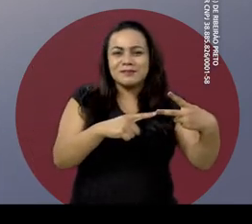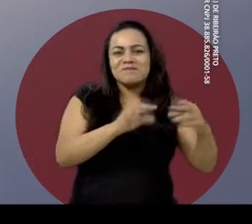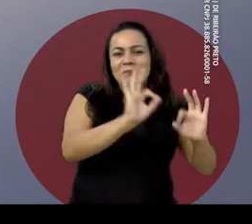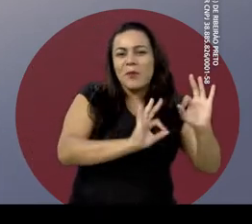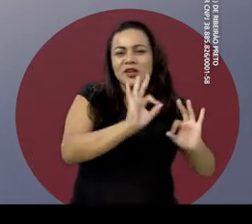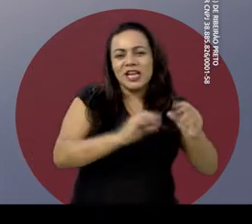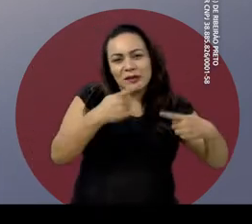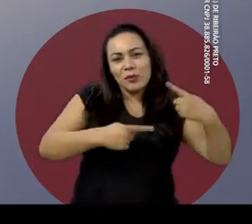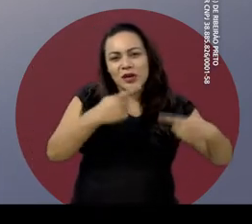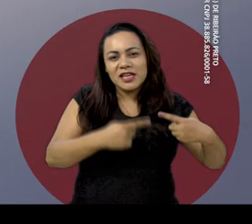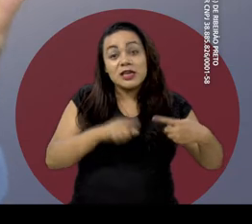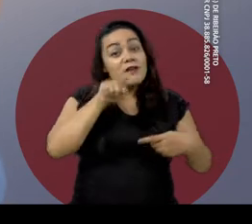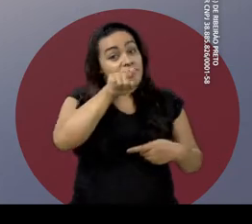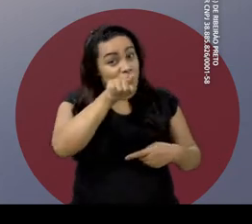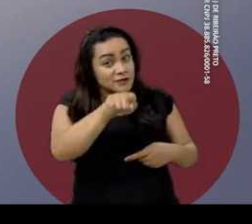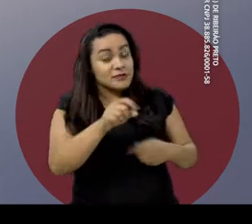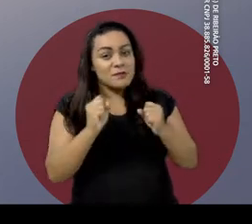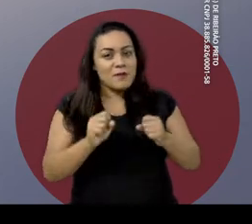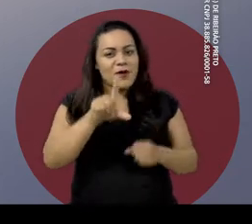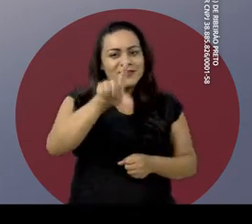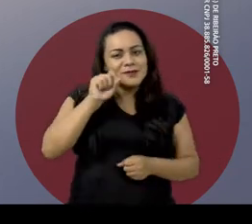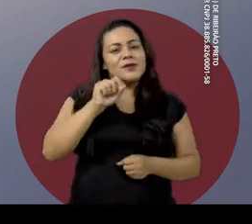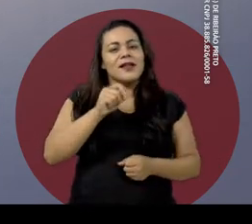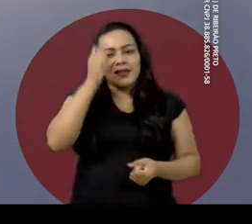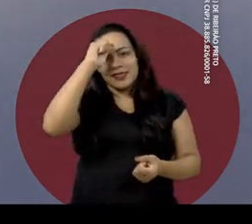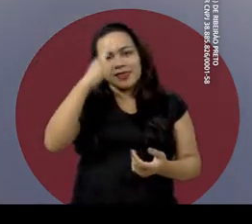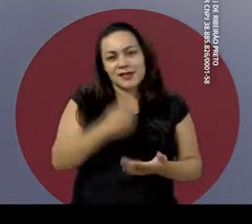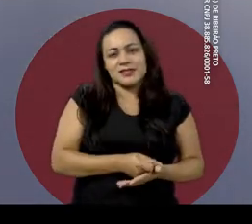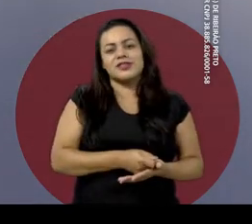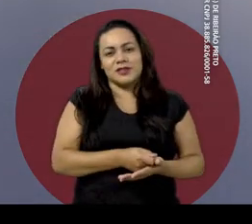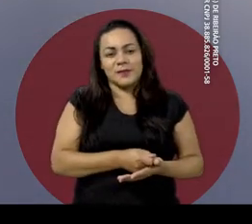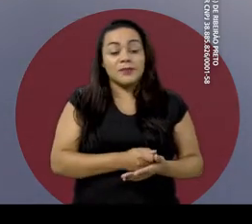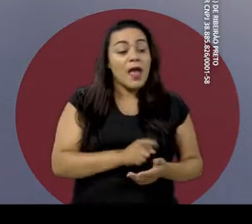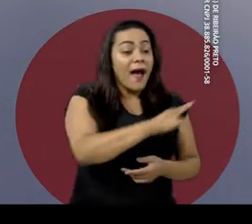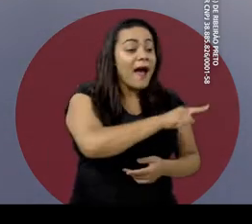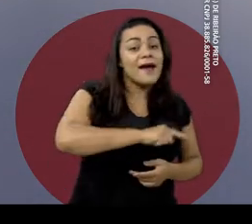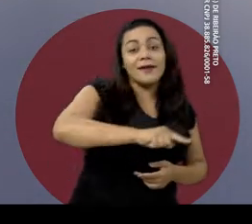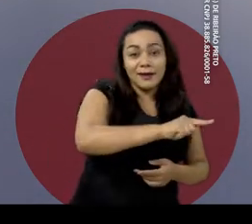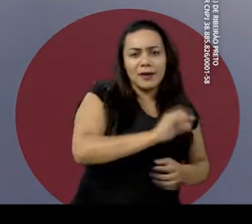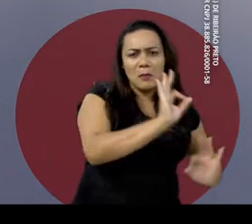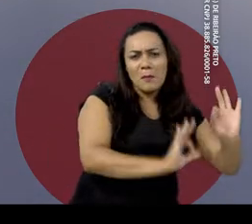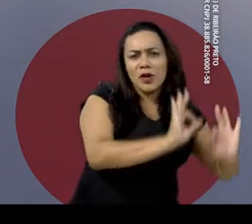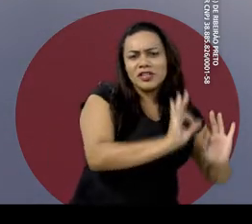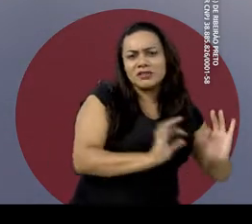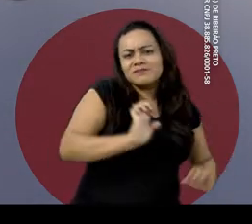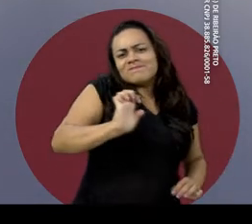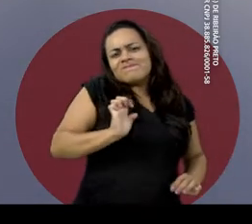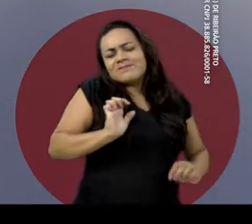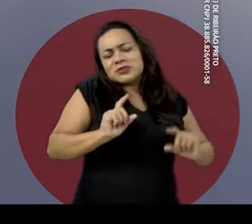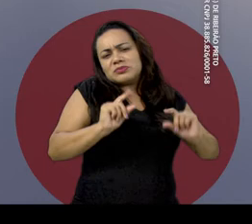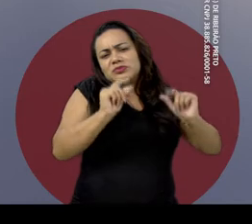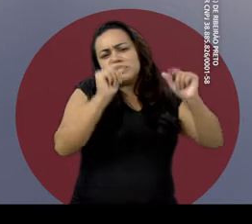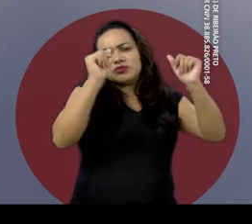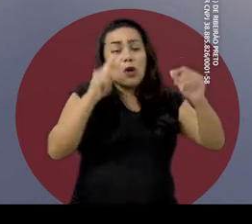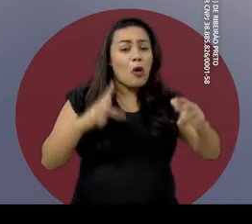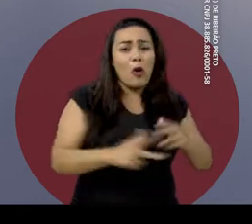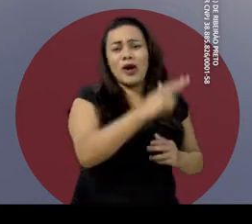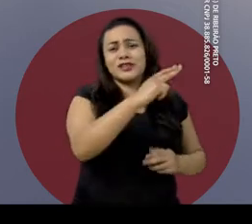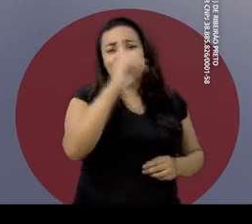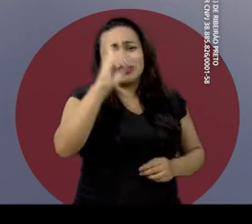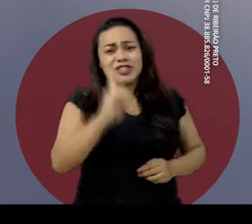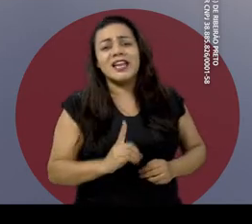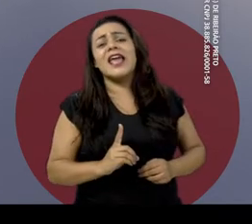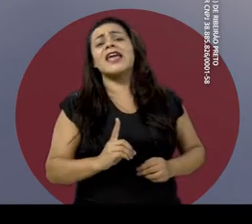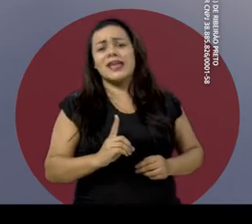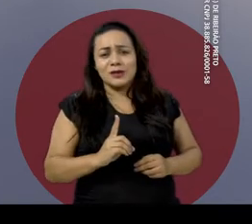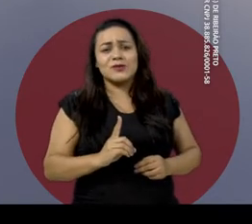opostos para a decisão do eleitor, da eleitora de Ribeirão Preto. De um lado, o projeto elitista, que significa corte de